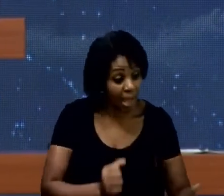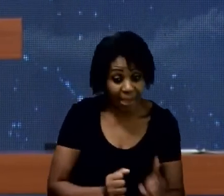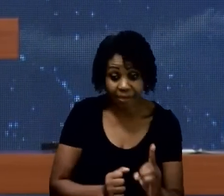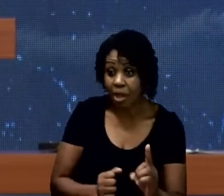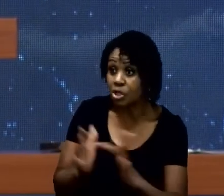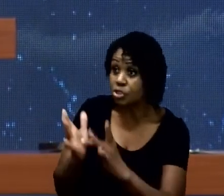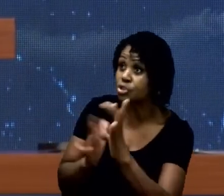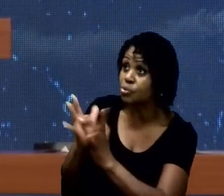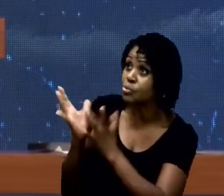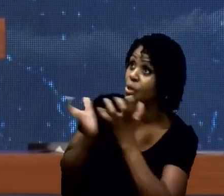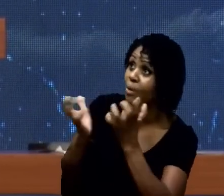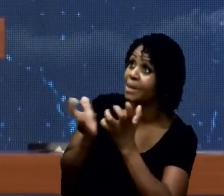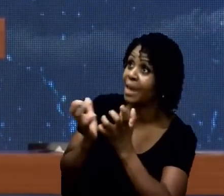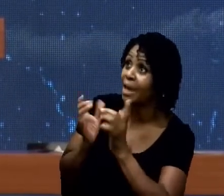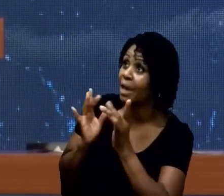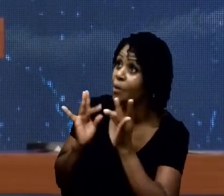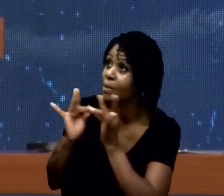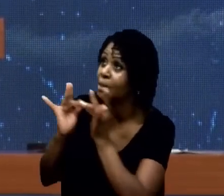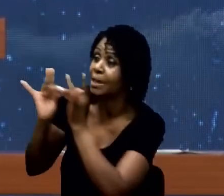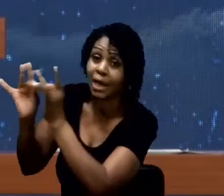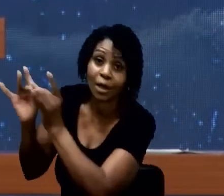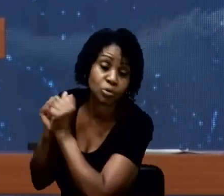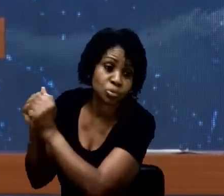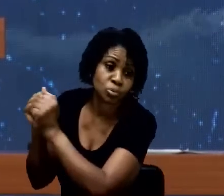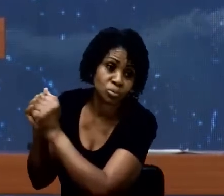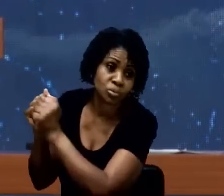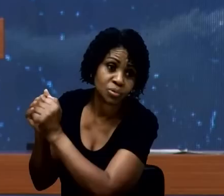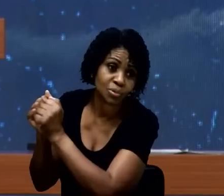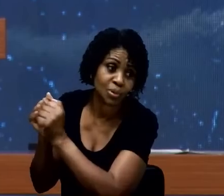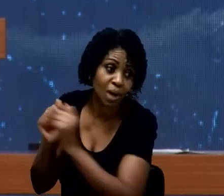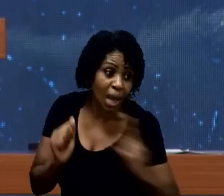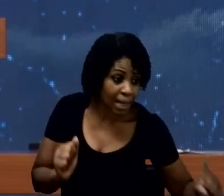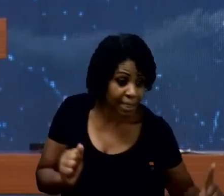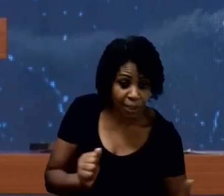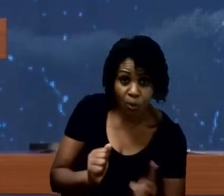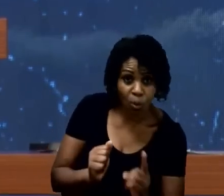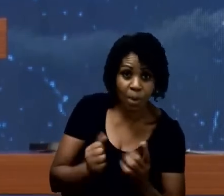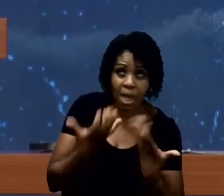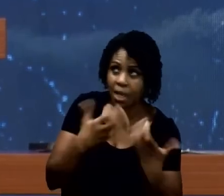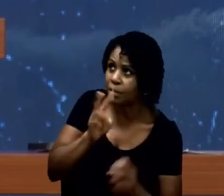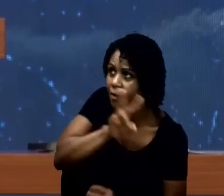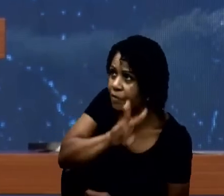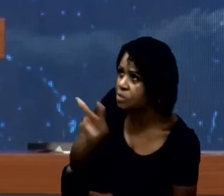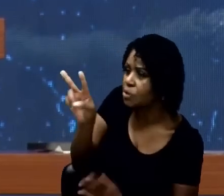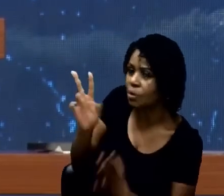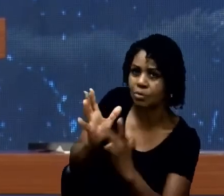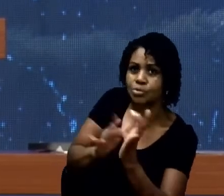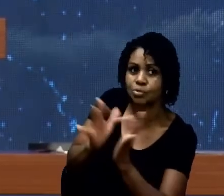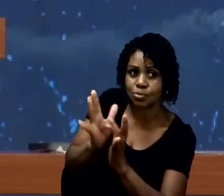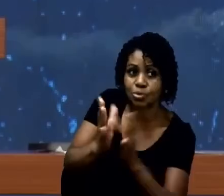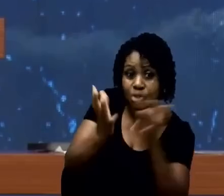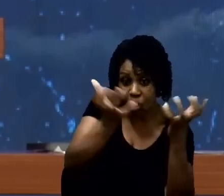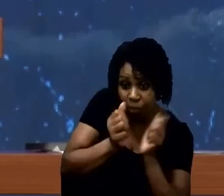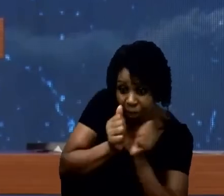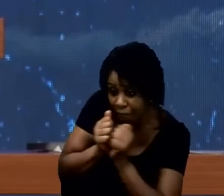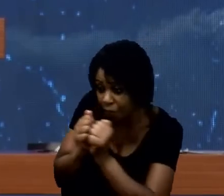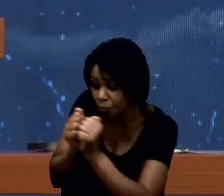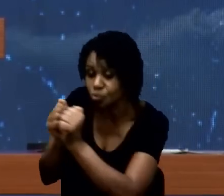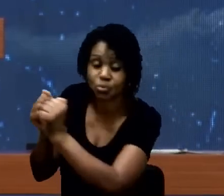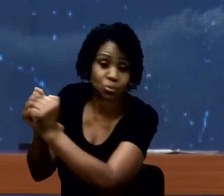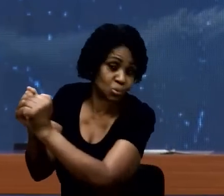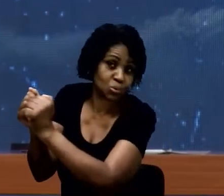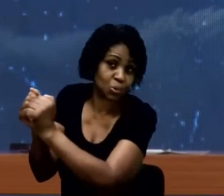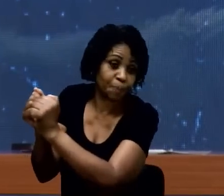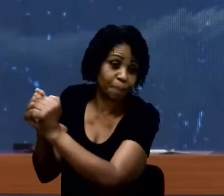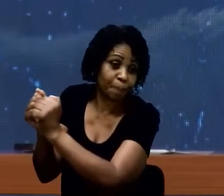quero ir para você ler o texto todo na sua casa. Jesus. Eu quero ir contigo. Aquele homem não queria só ficar olhando para Jesus. Ele queria ficar grudado em